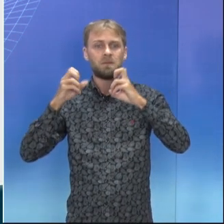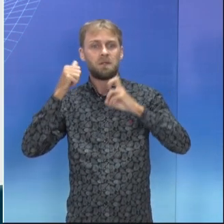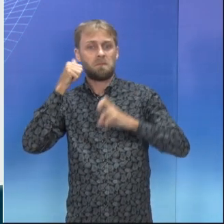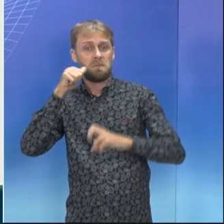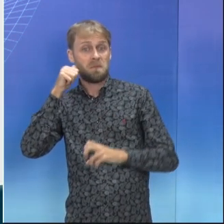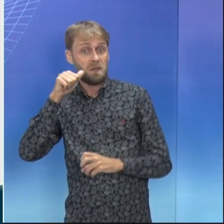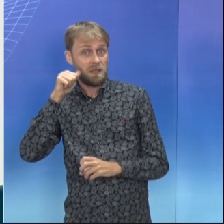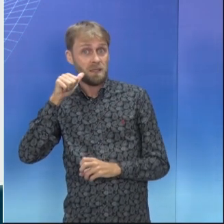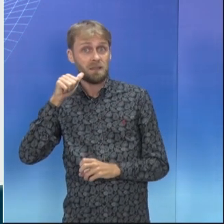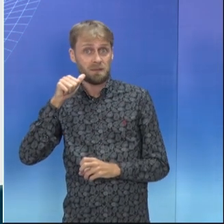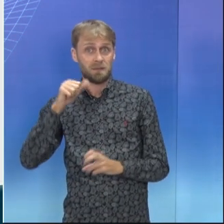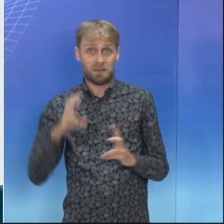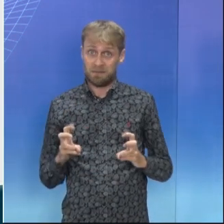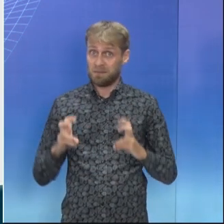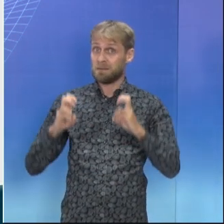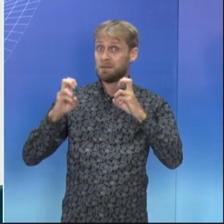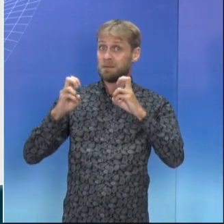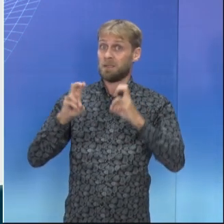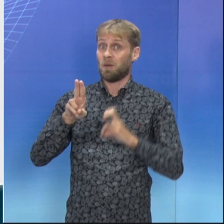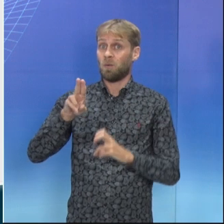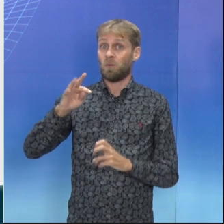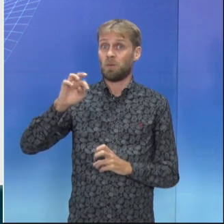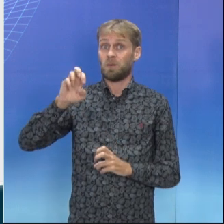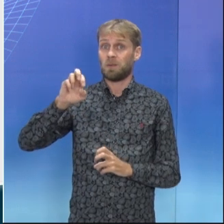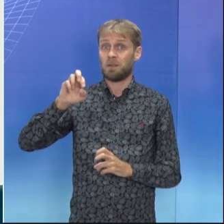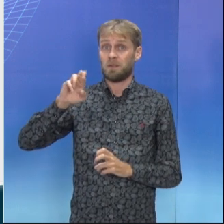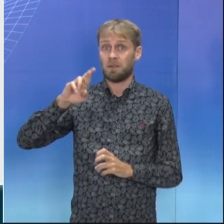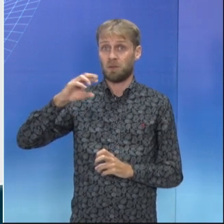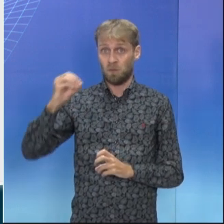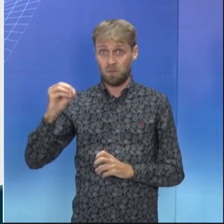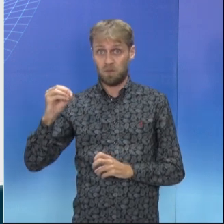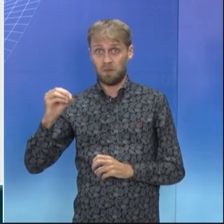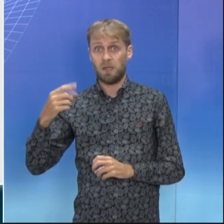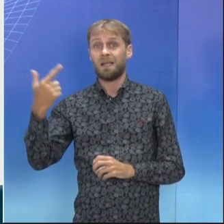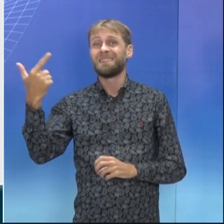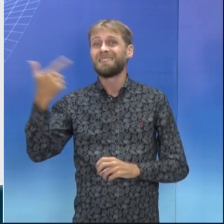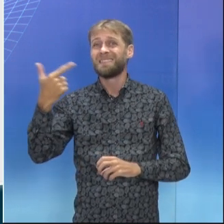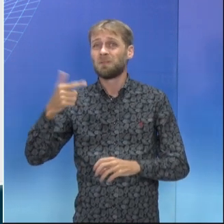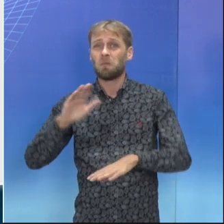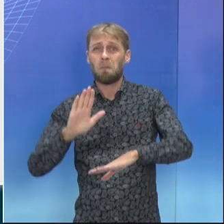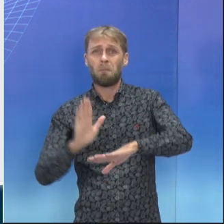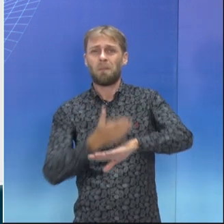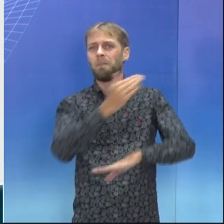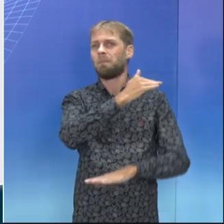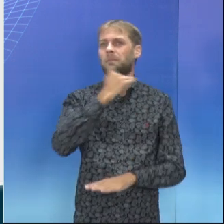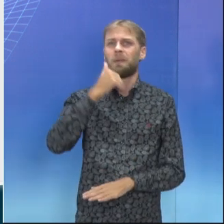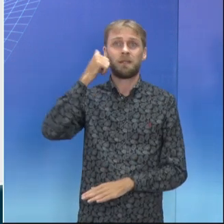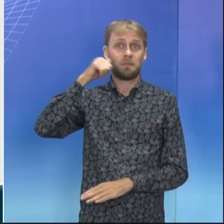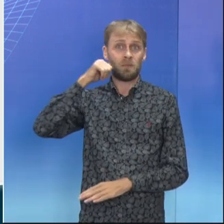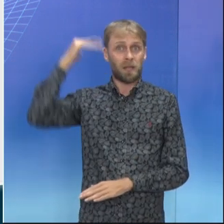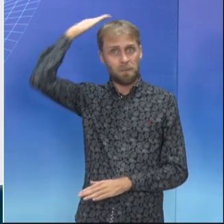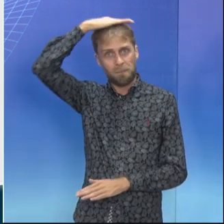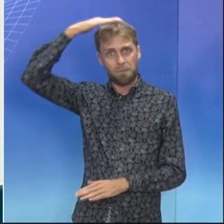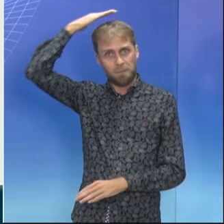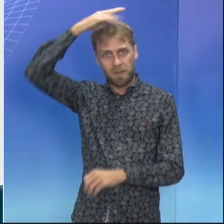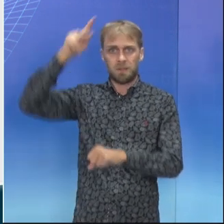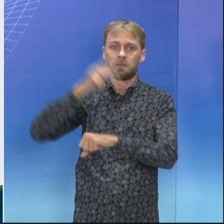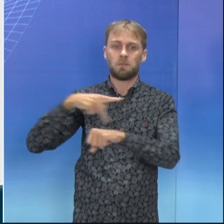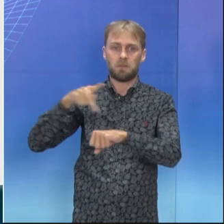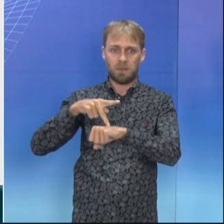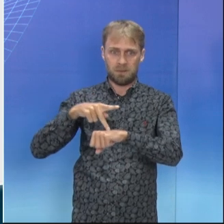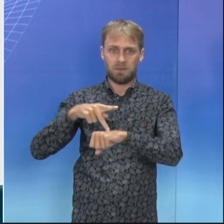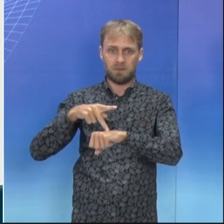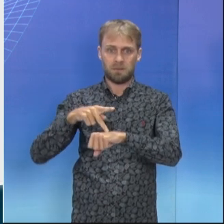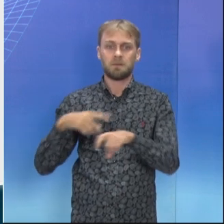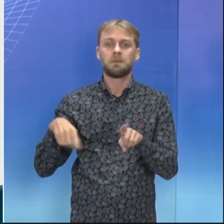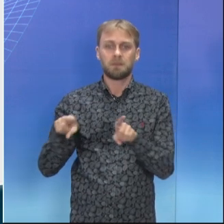câncer cérvico-uterino, segunda causa de muerte entre as mulheres de México. Incluso